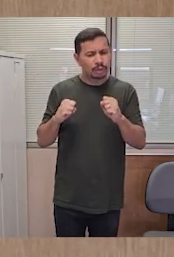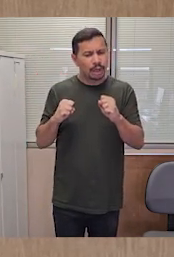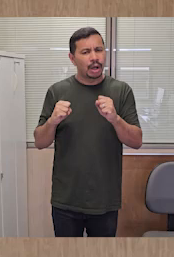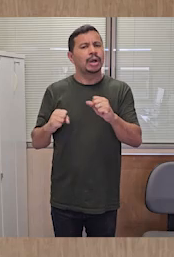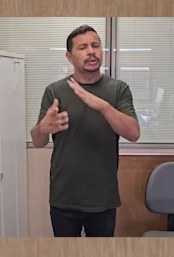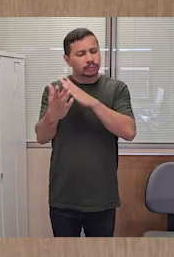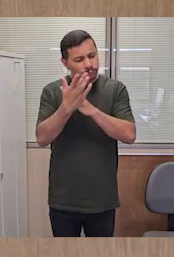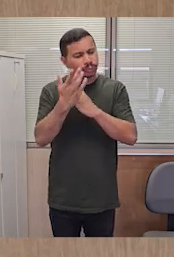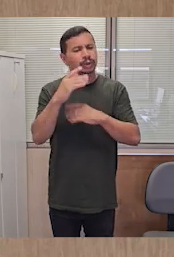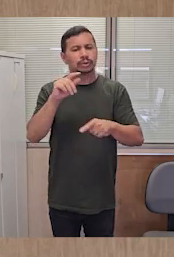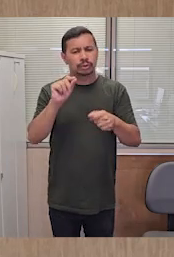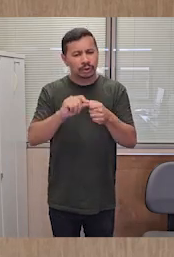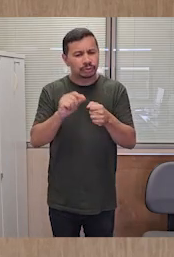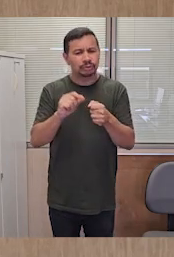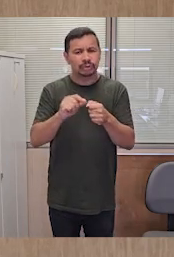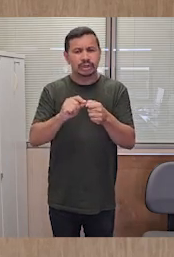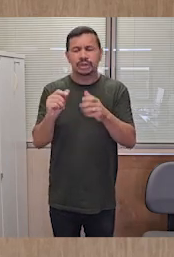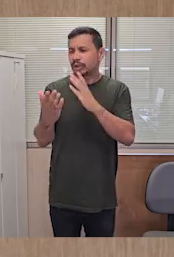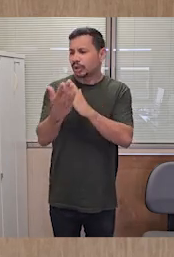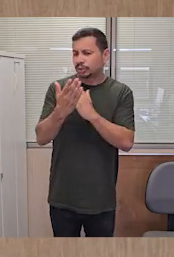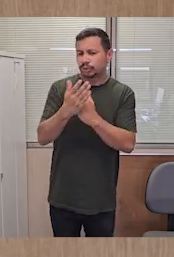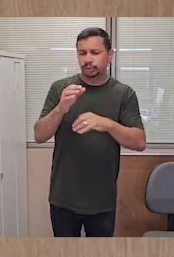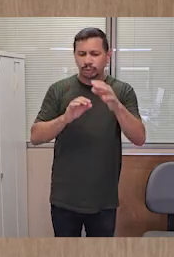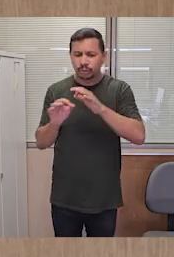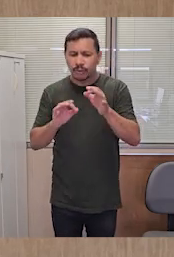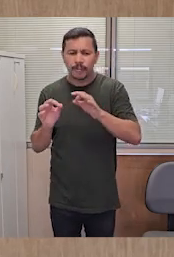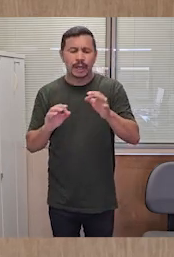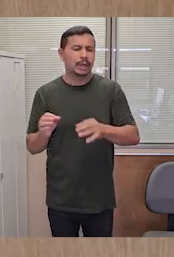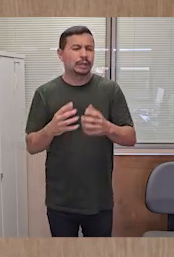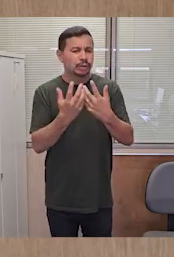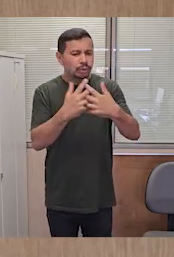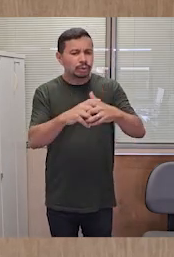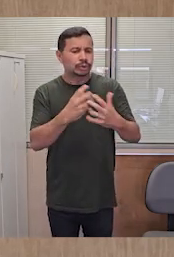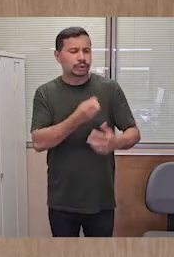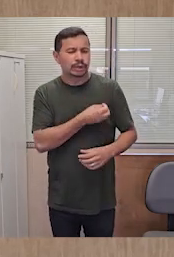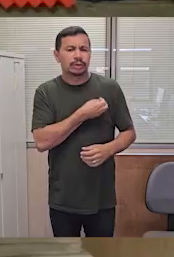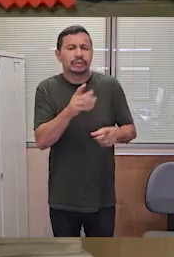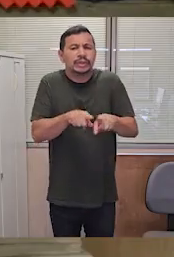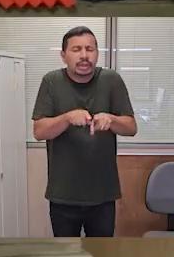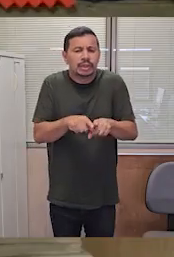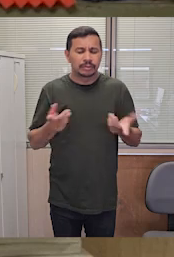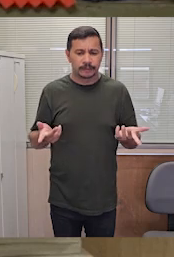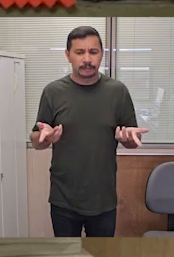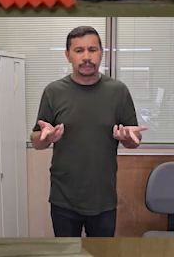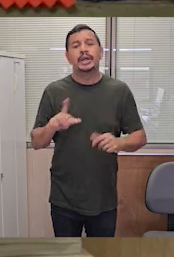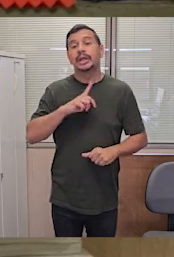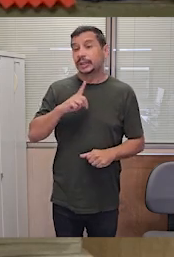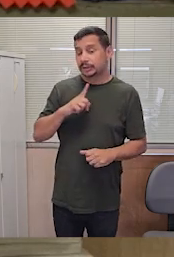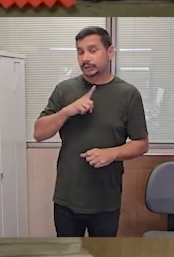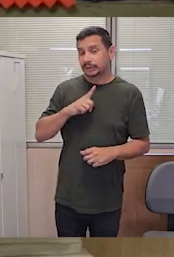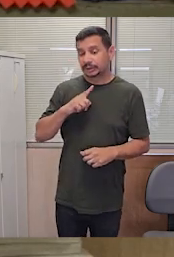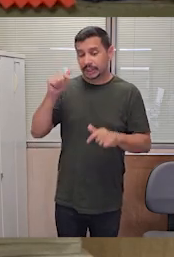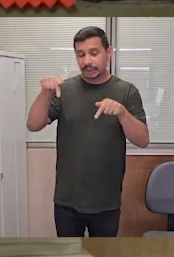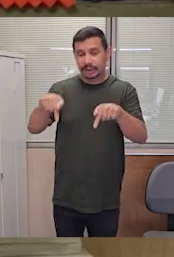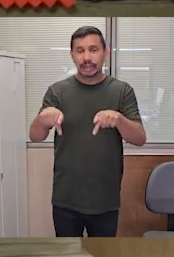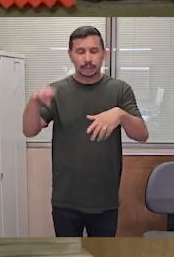estar fazendo contribuição e participação na vida do sindicato. Sua trajetória, além de ser um